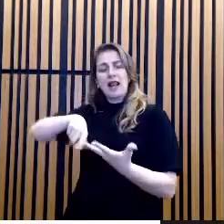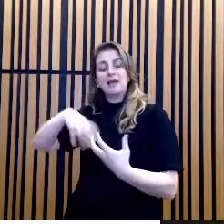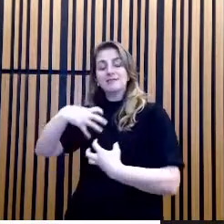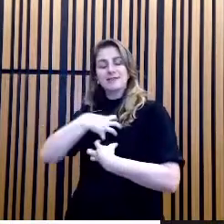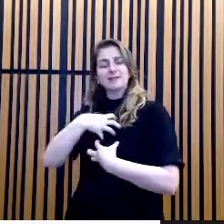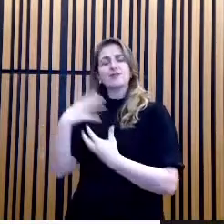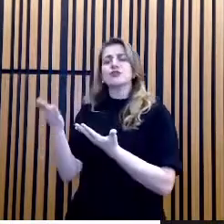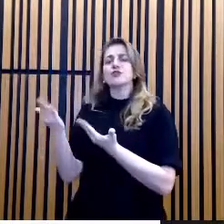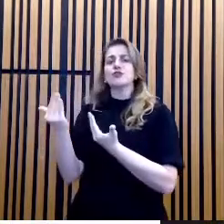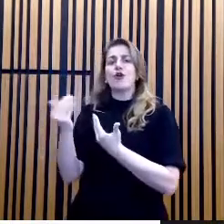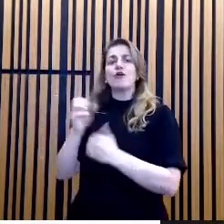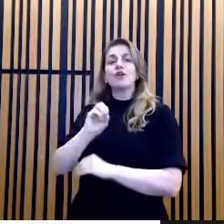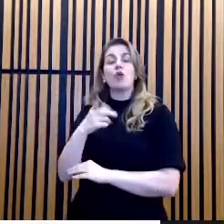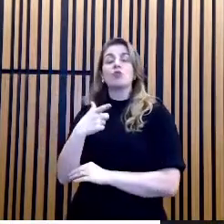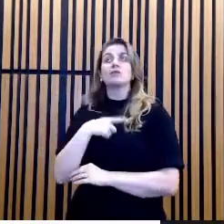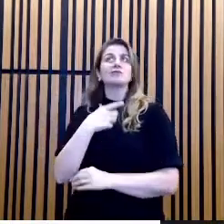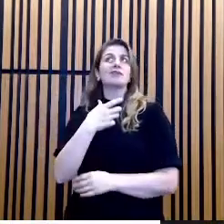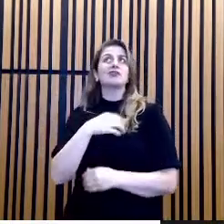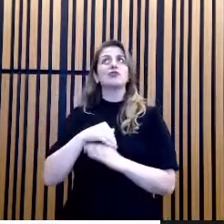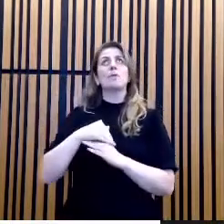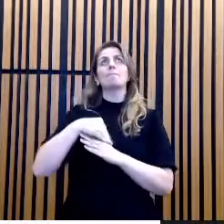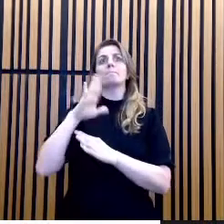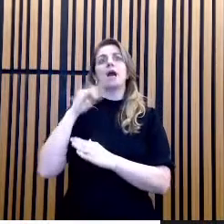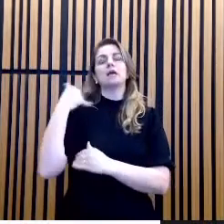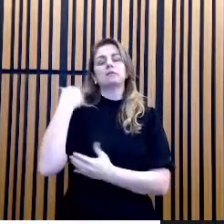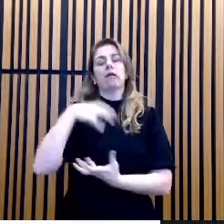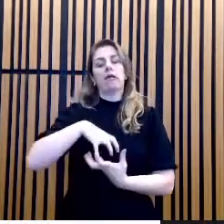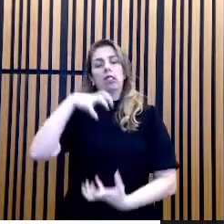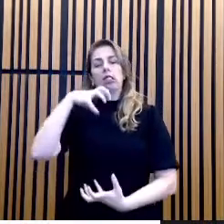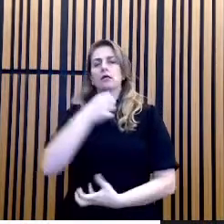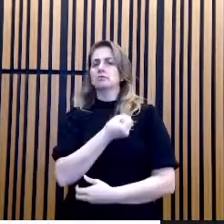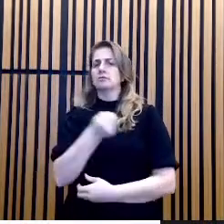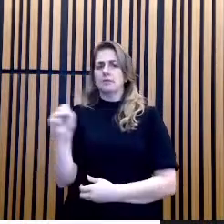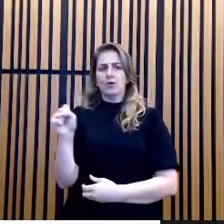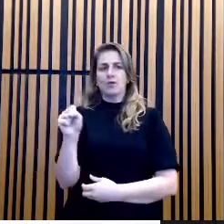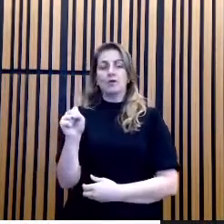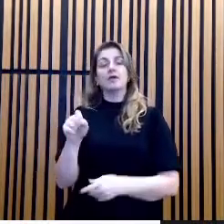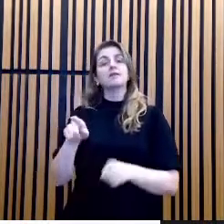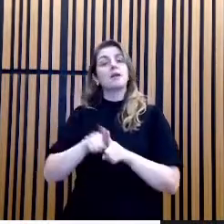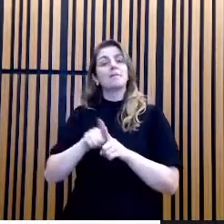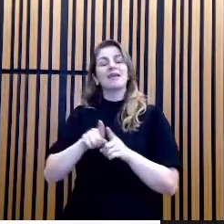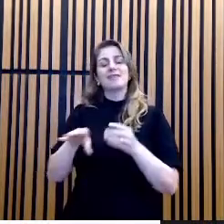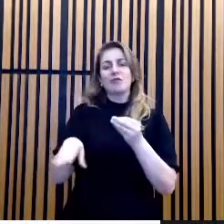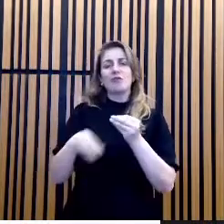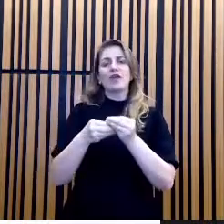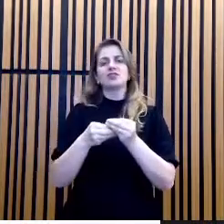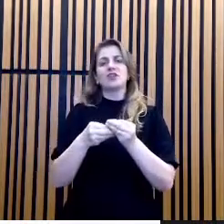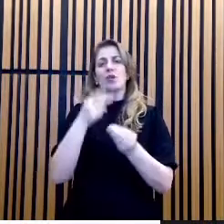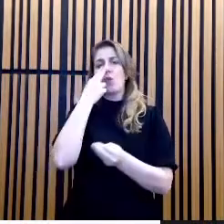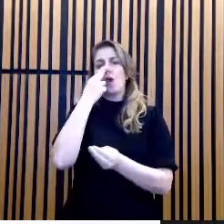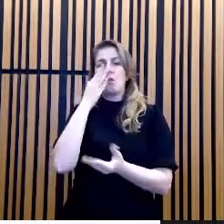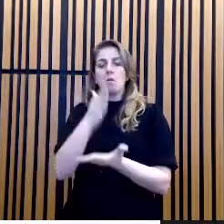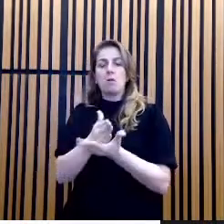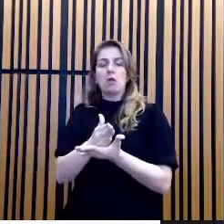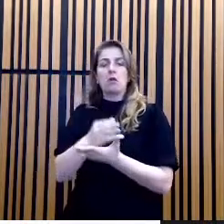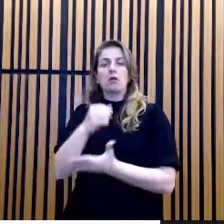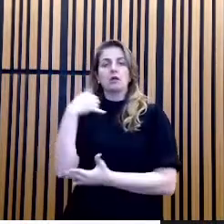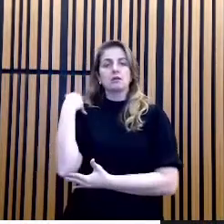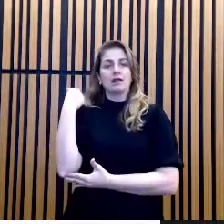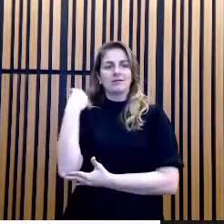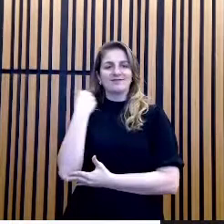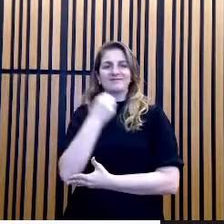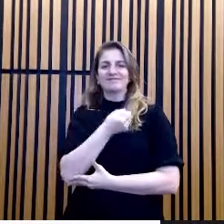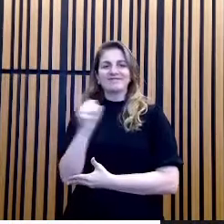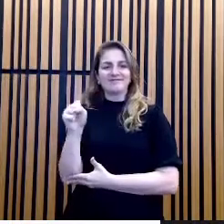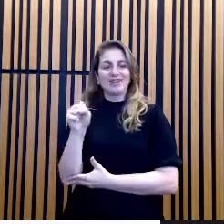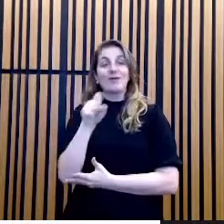jovens ou, pelo menos, não se sentem mais velhas e tampouco se encaixam no clichê da meia-idade.